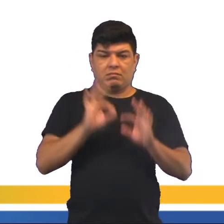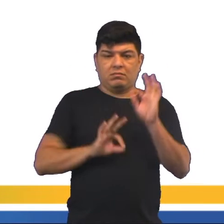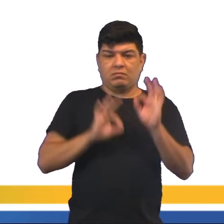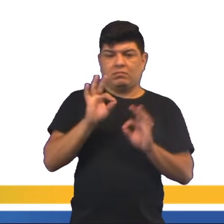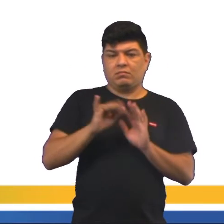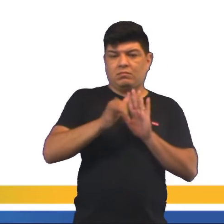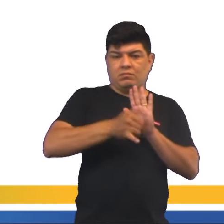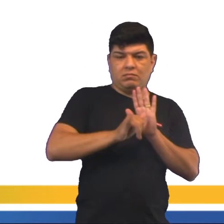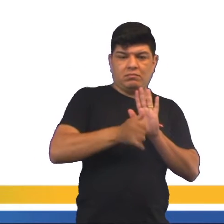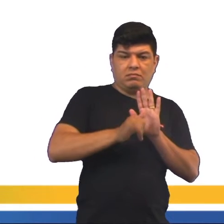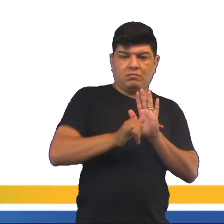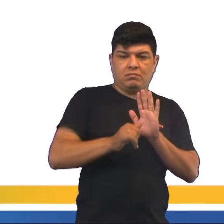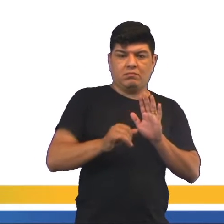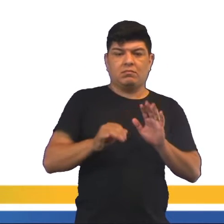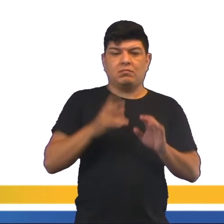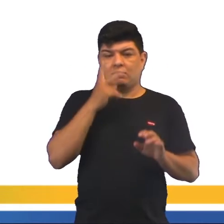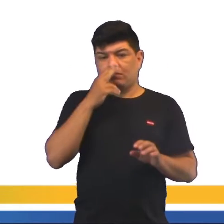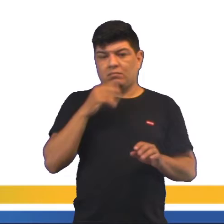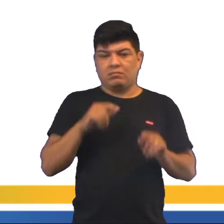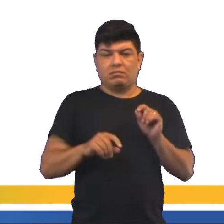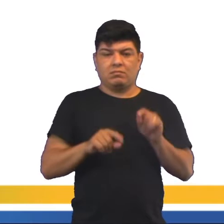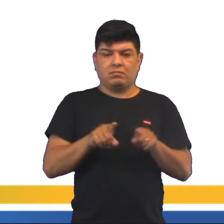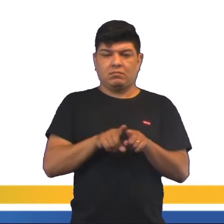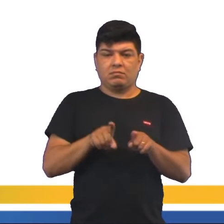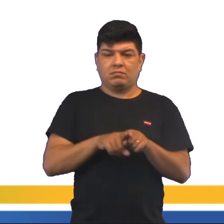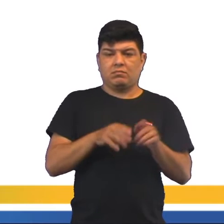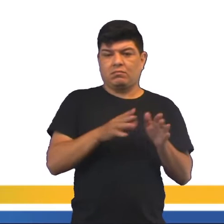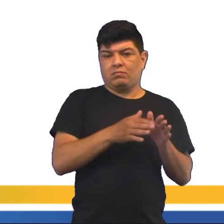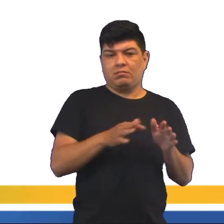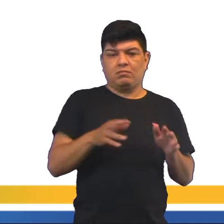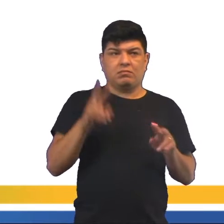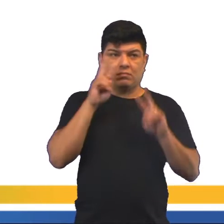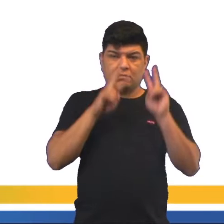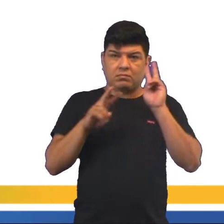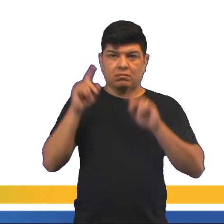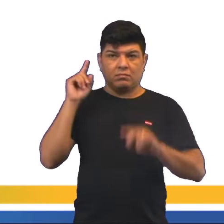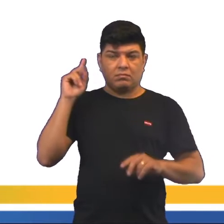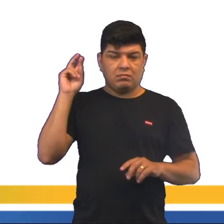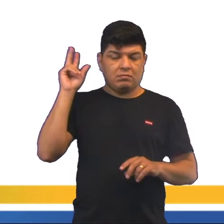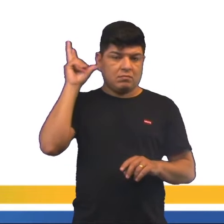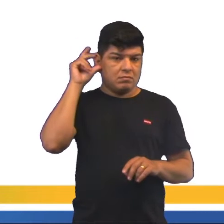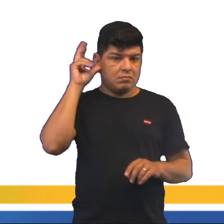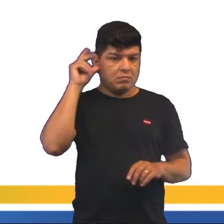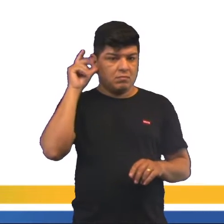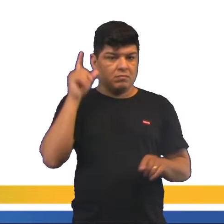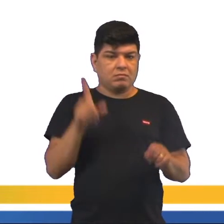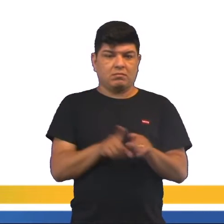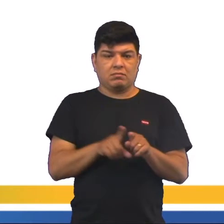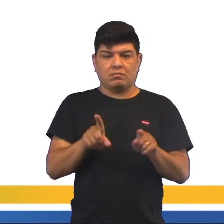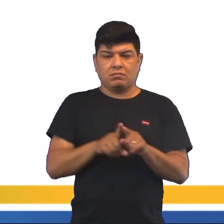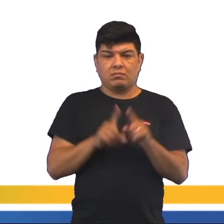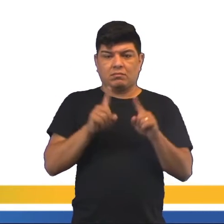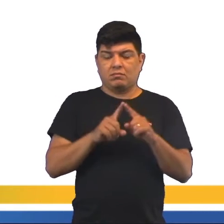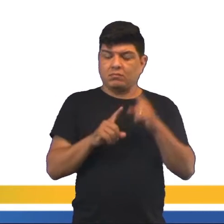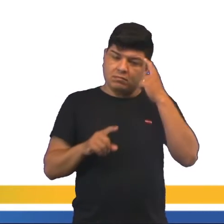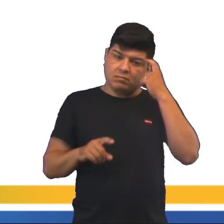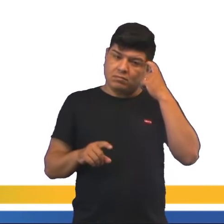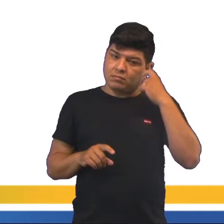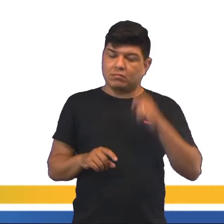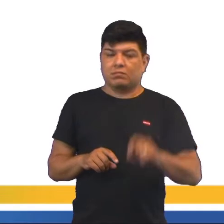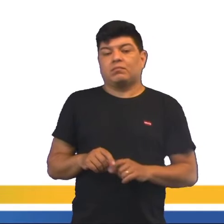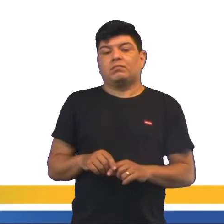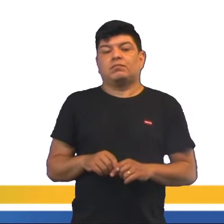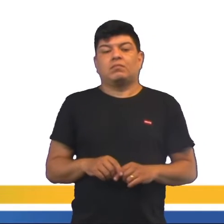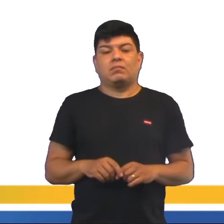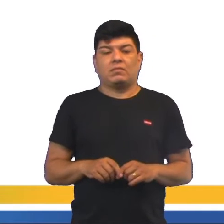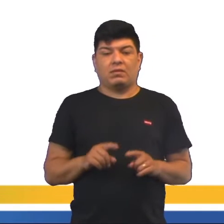seguindo 3 linhas expressivas bem definidas, que são elas, olha só. Transmite sensações espaciais